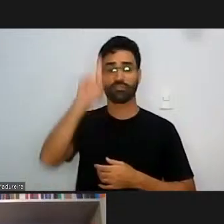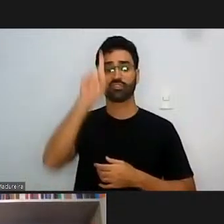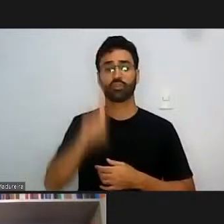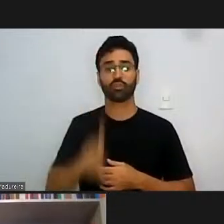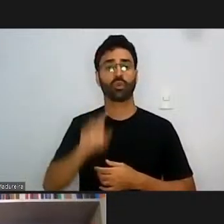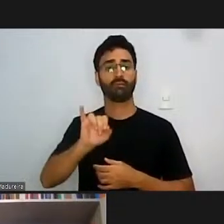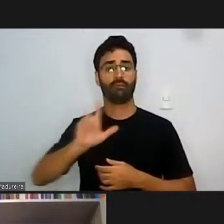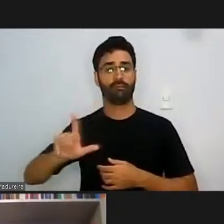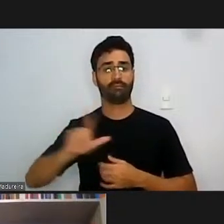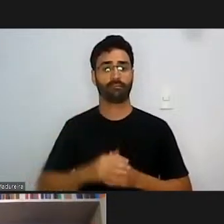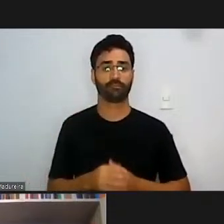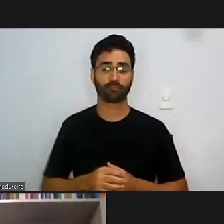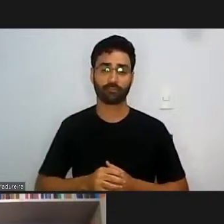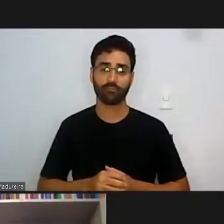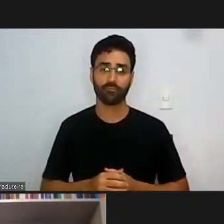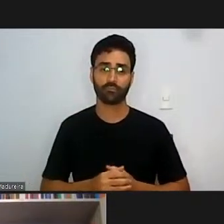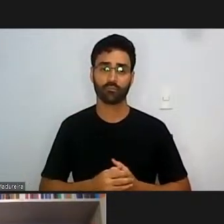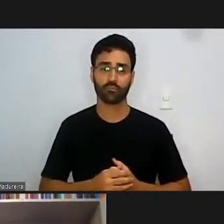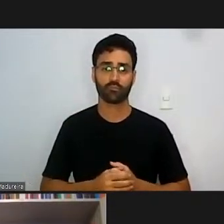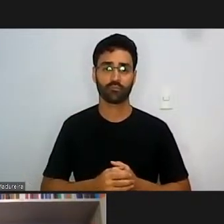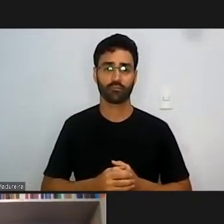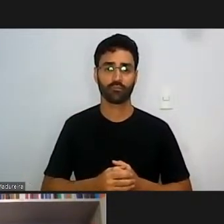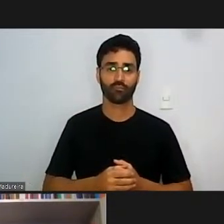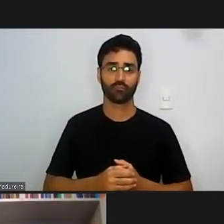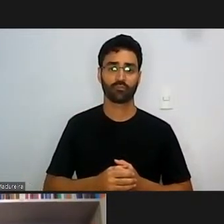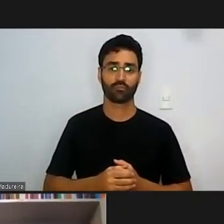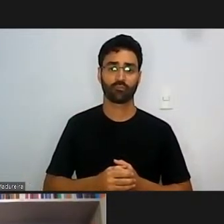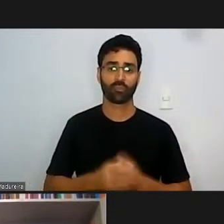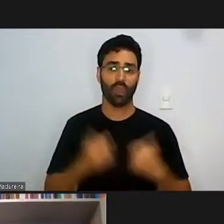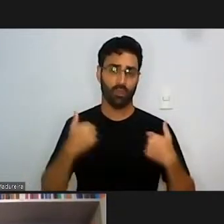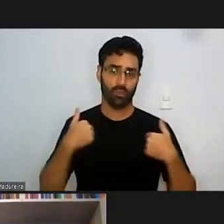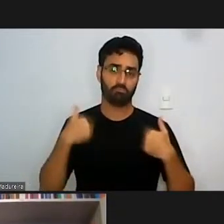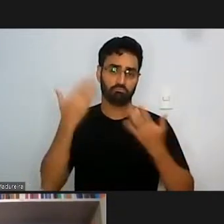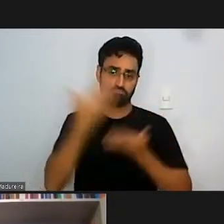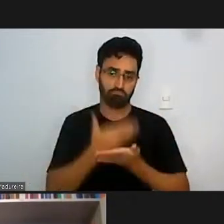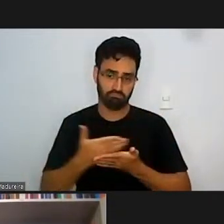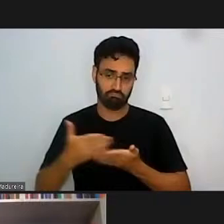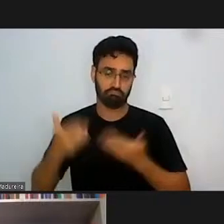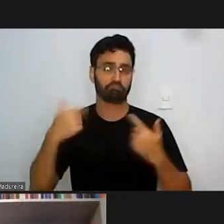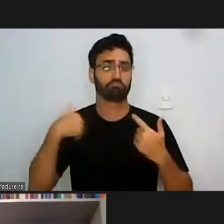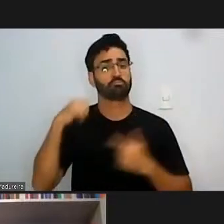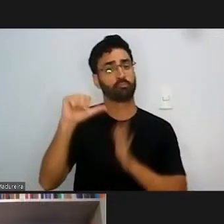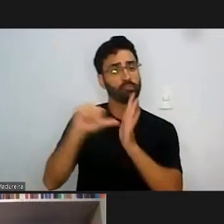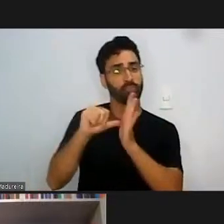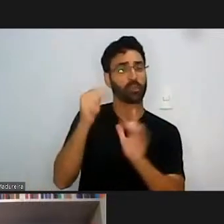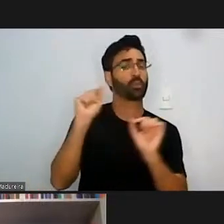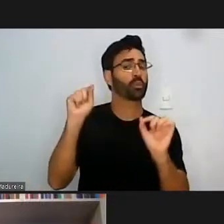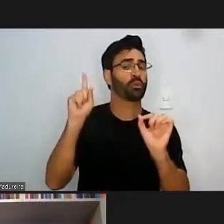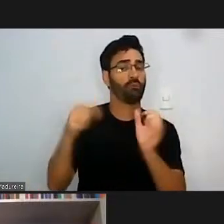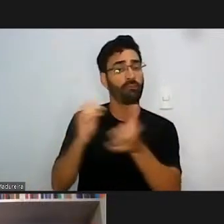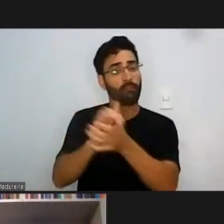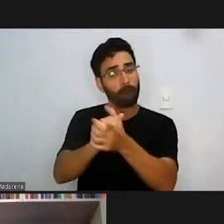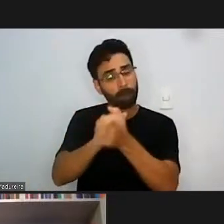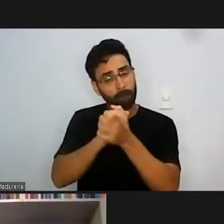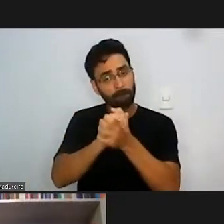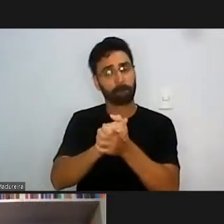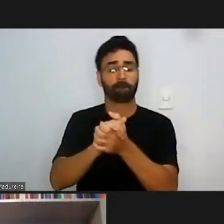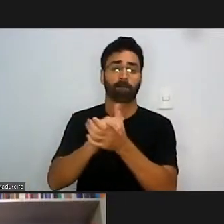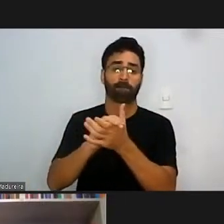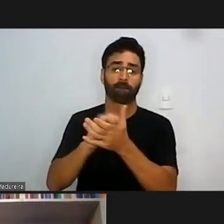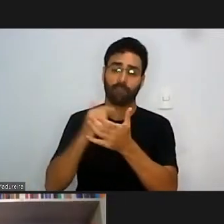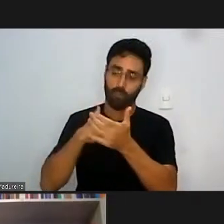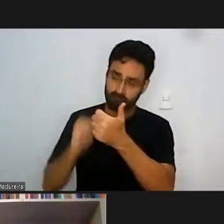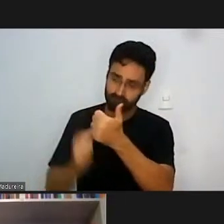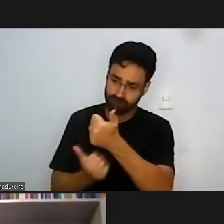Eu não poderia deixar de iniciar cumprimentando também e me solidarizando